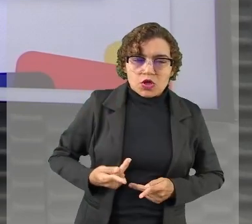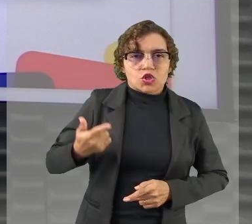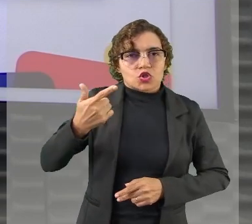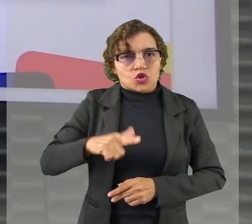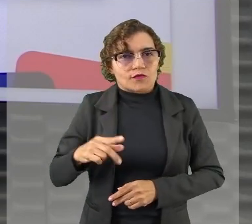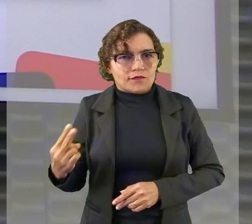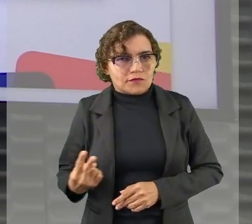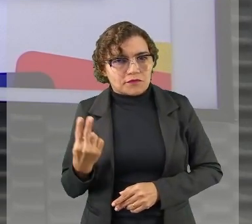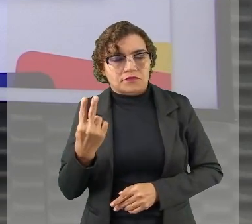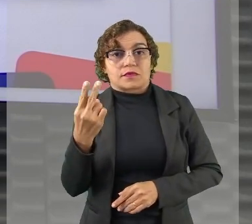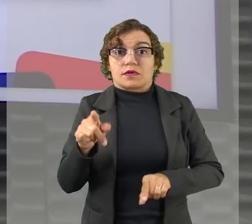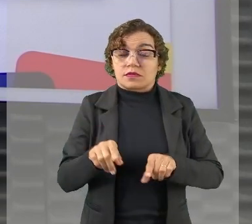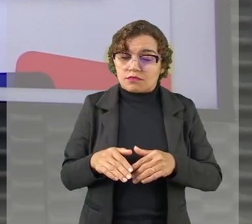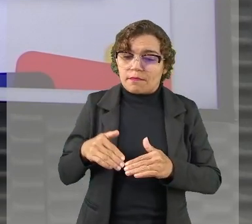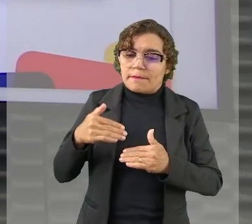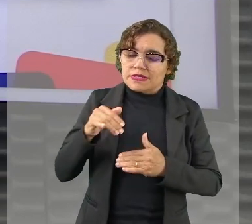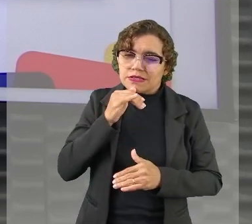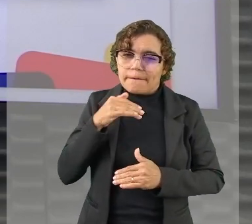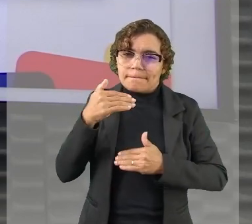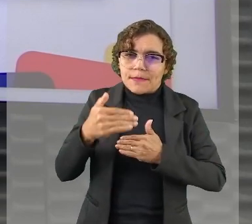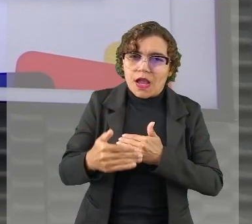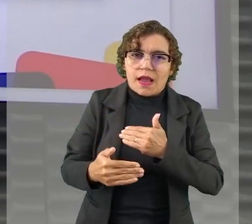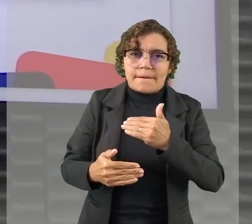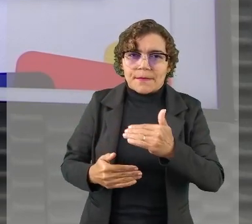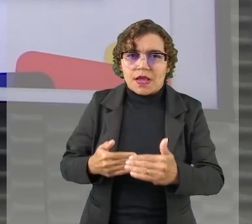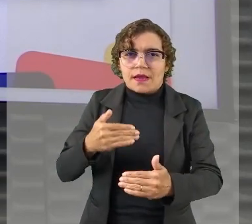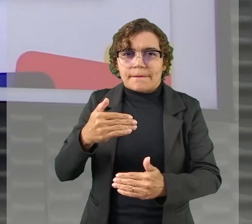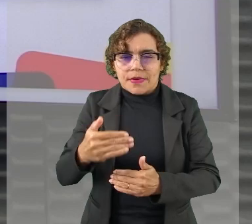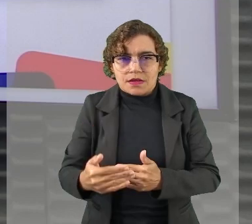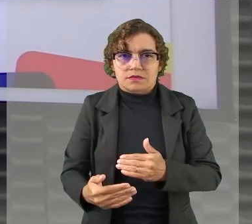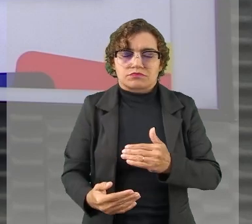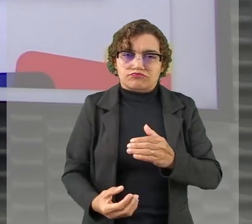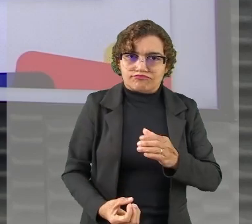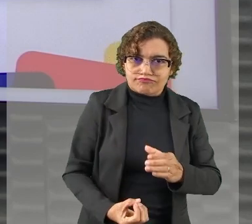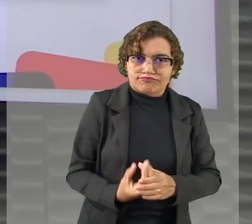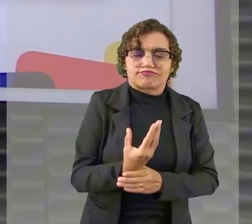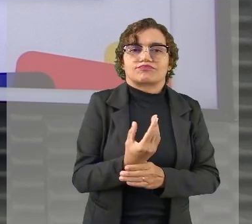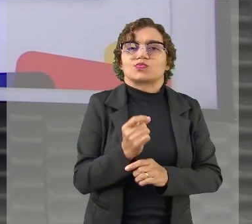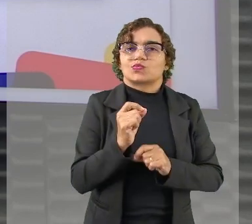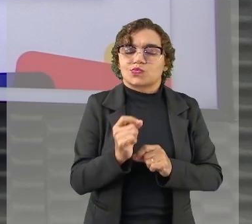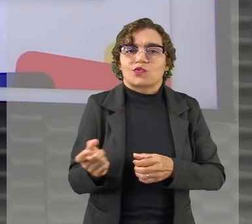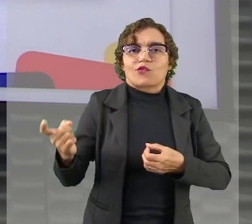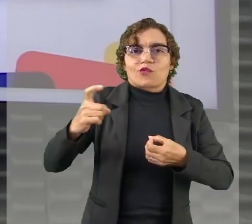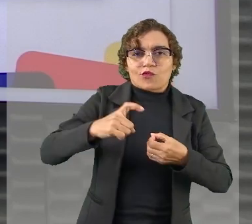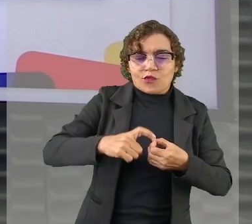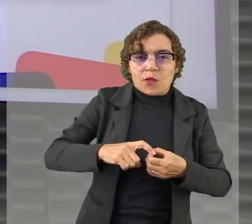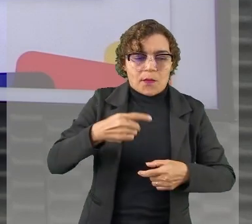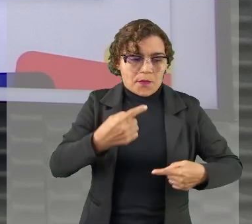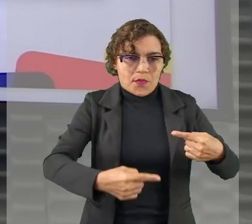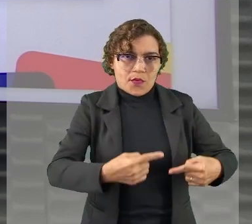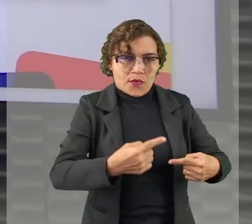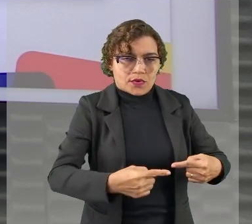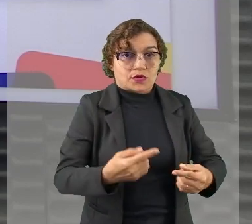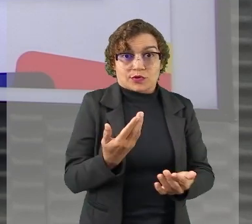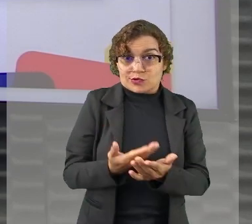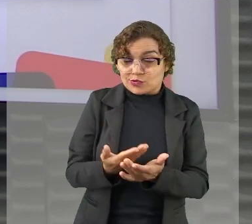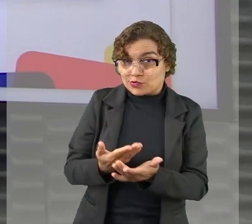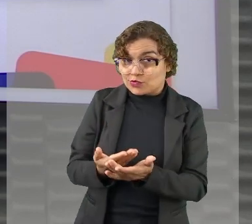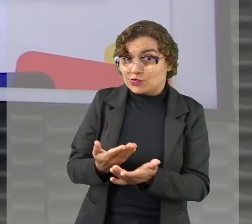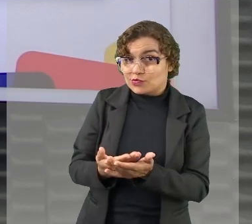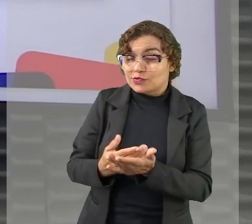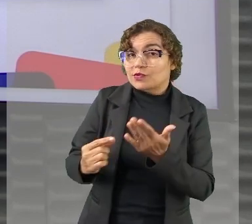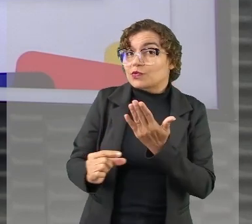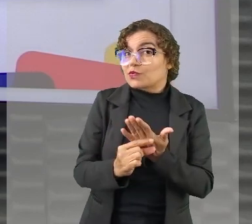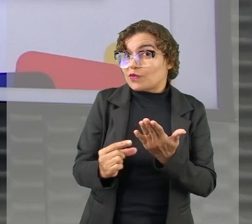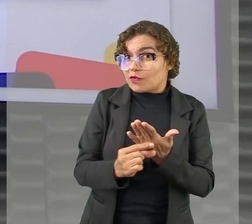E nesses primeiros passos de renascimento político, a gente vai estudar um autor que certamente vocês já